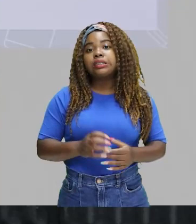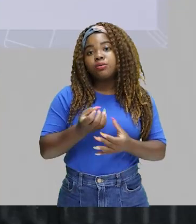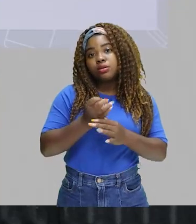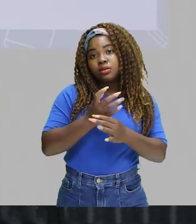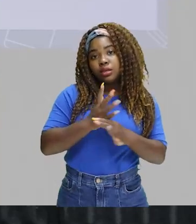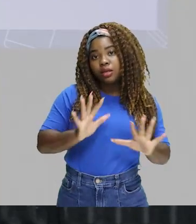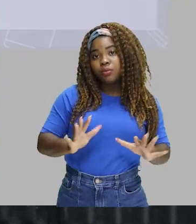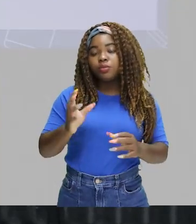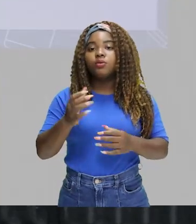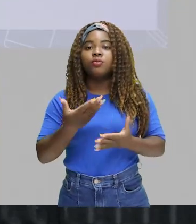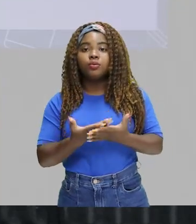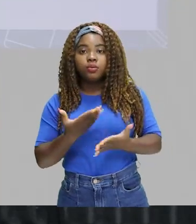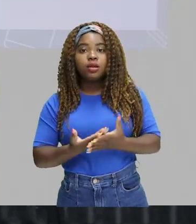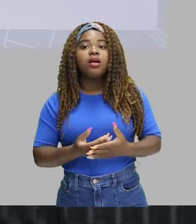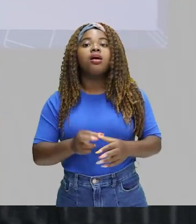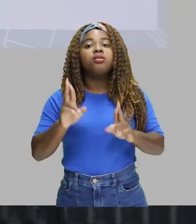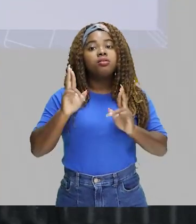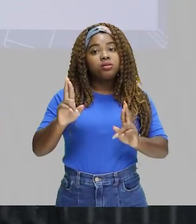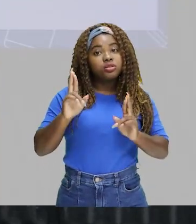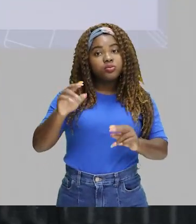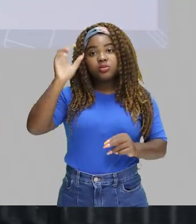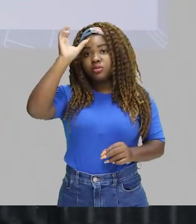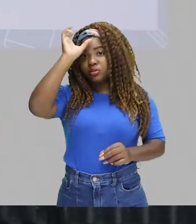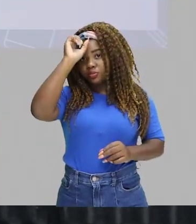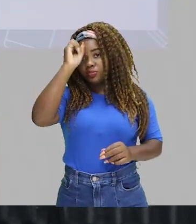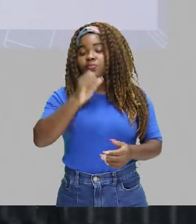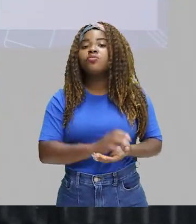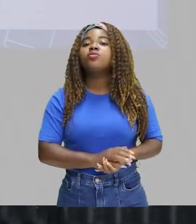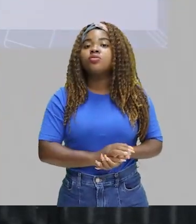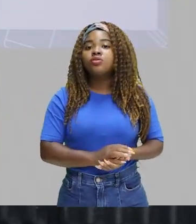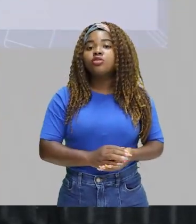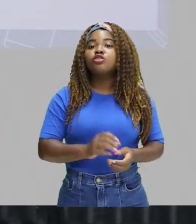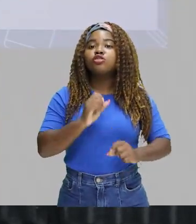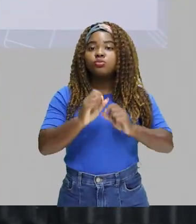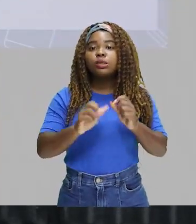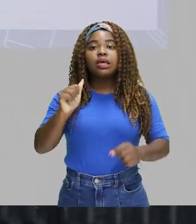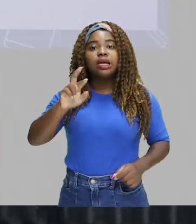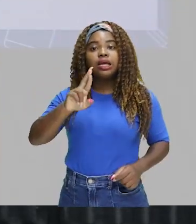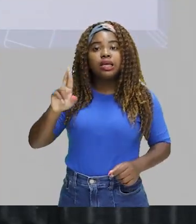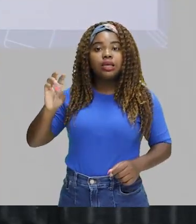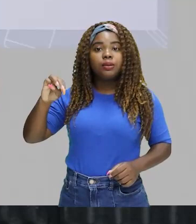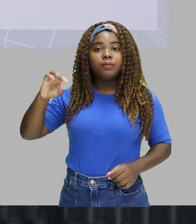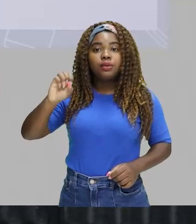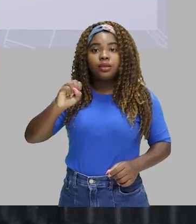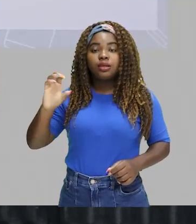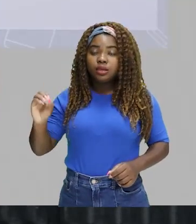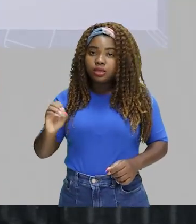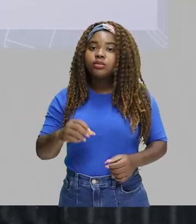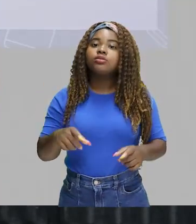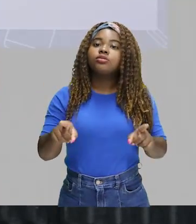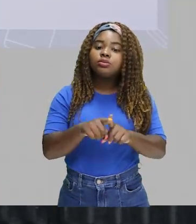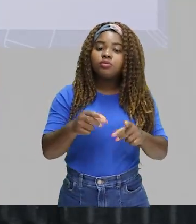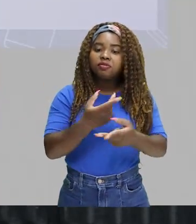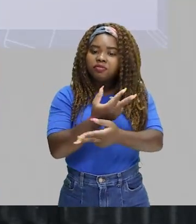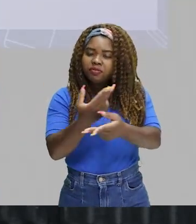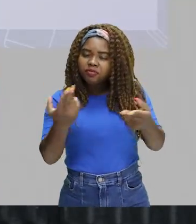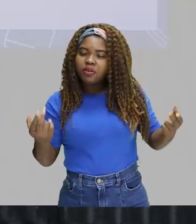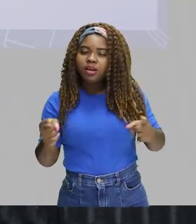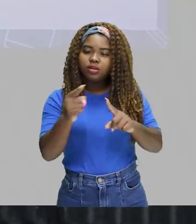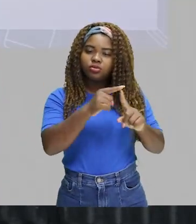Eu espero que vocês tenham entendido, tenham compreendido aí um pouquinho sobre os arremessos. Falei para vocês hoje sobre o arremesso de